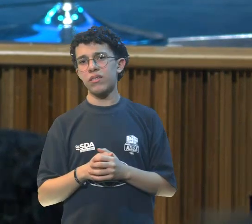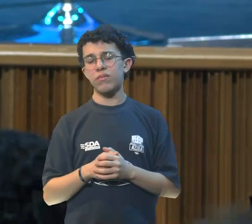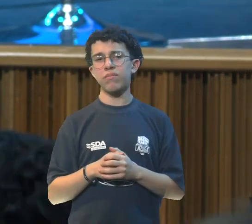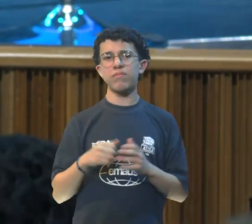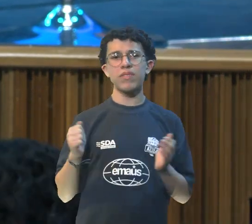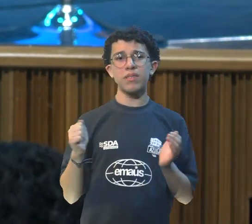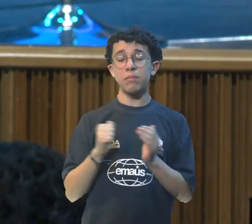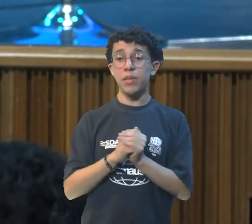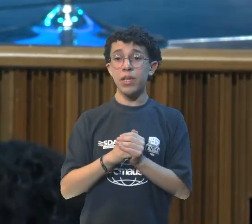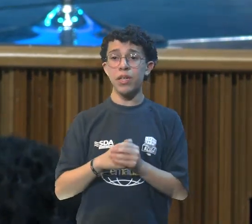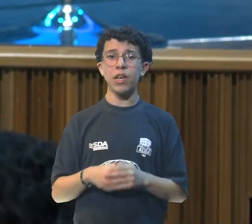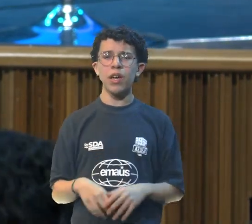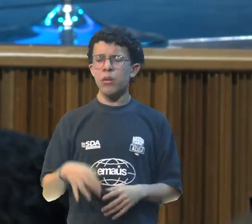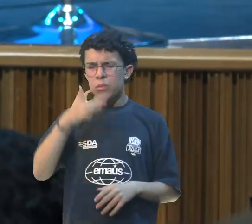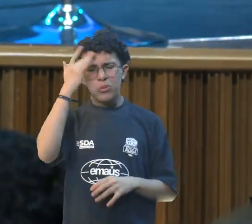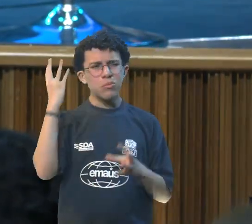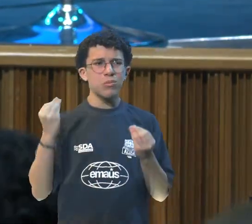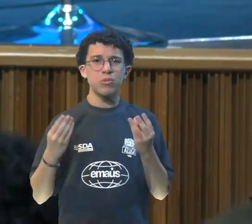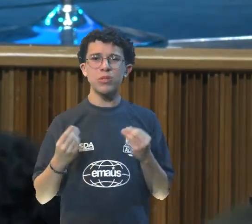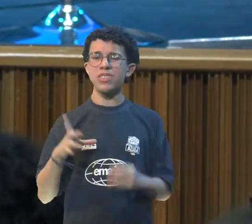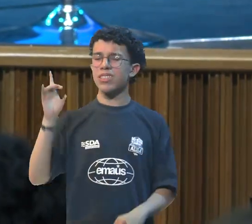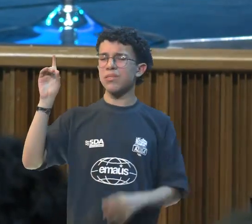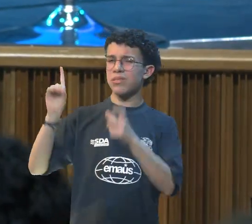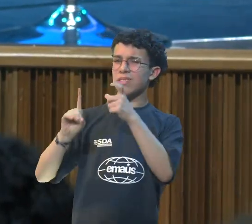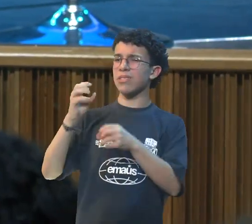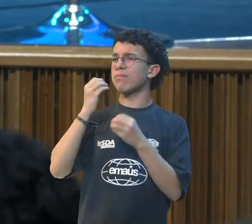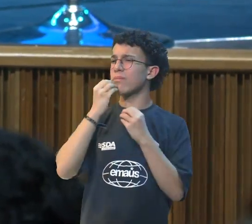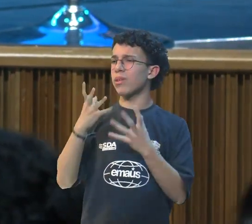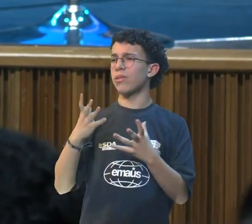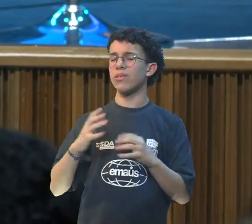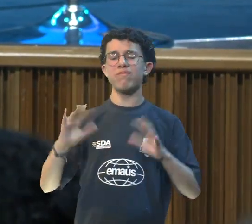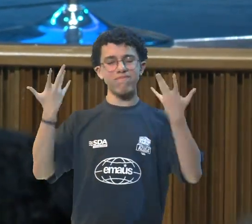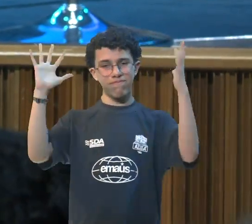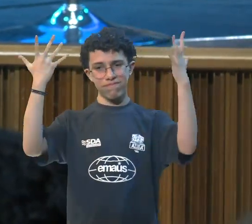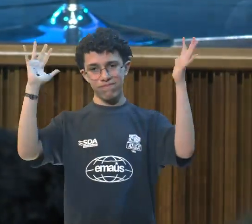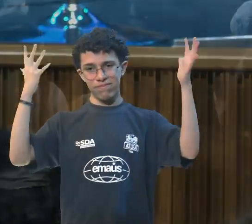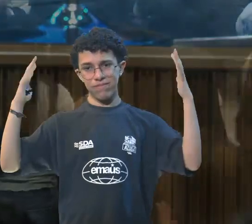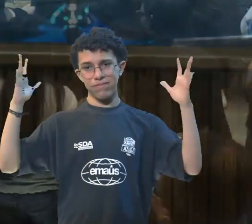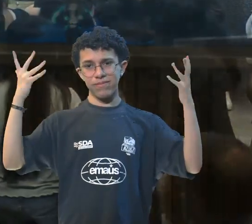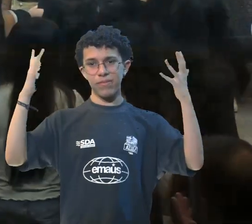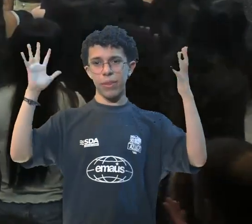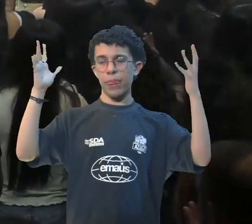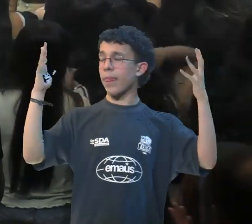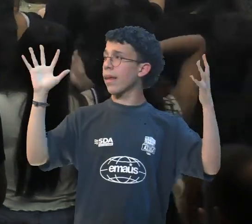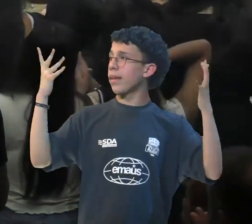Amém. Quanta gente. Deus é bom. Dá uma salva de palmas para esse povo.